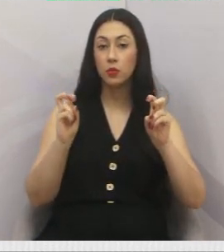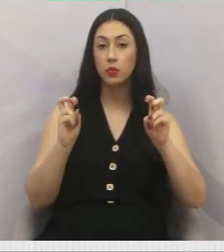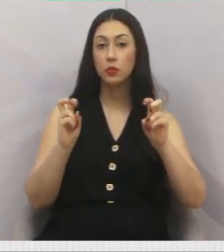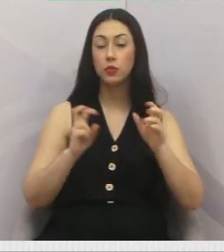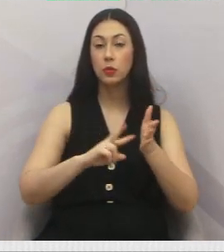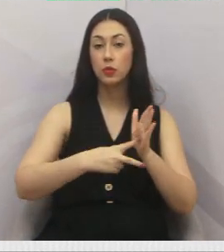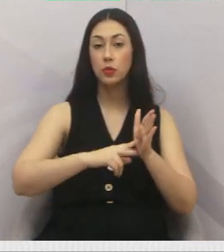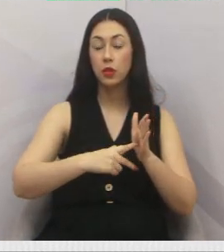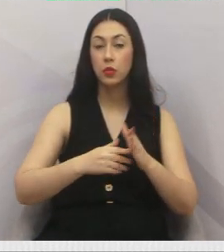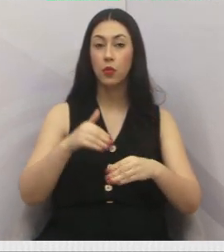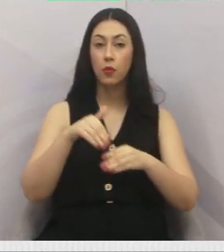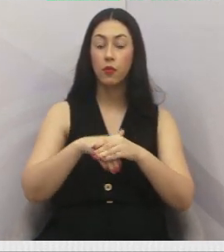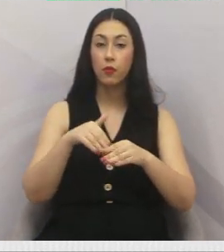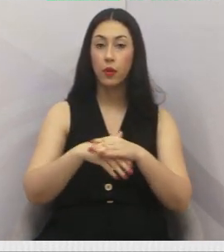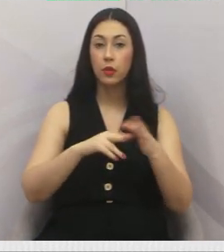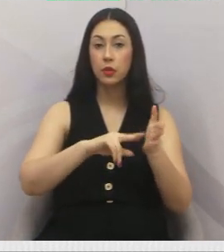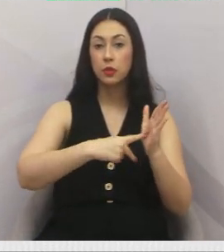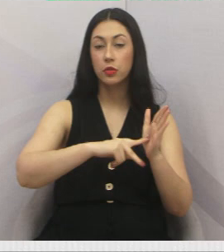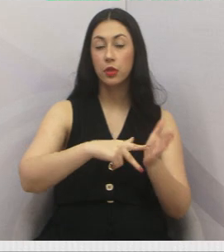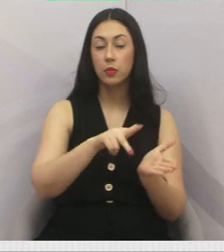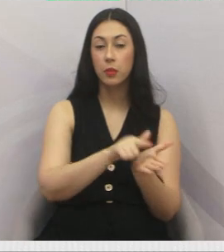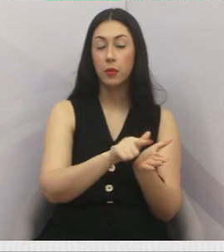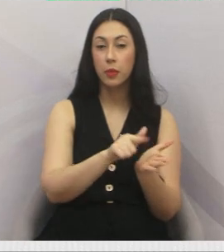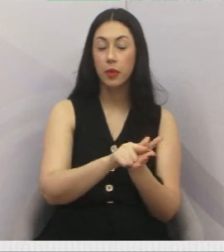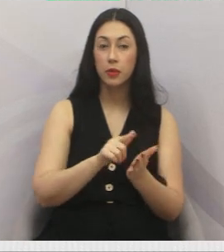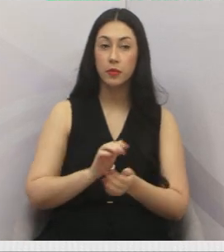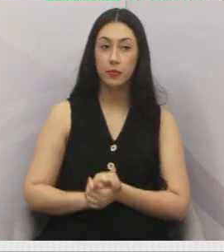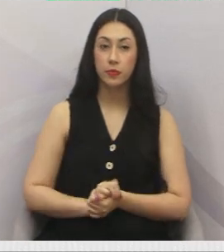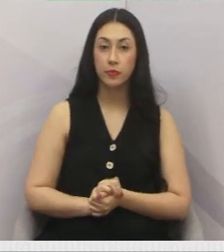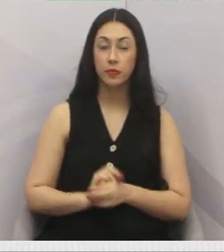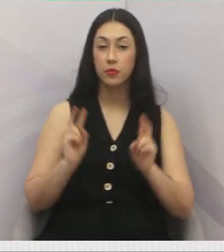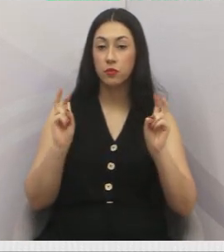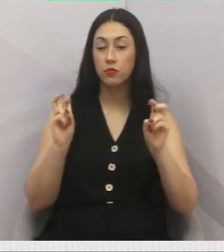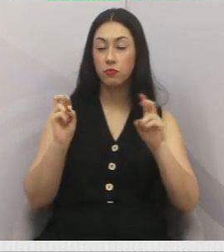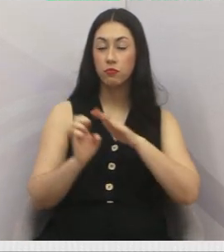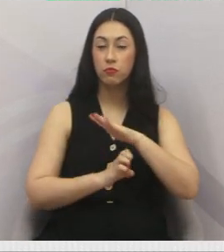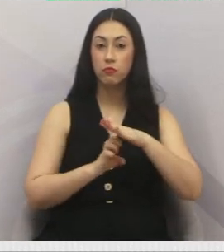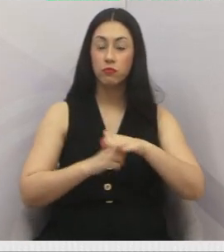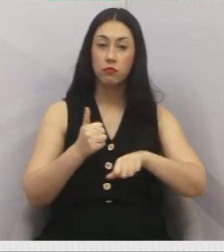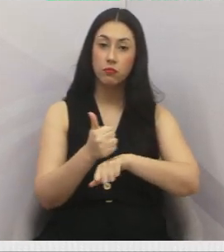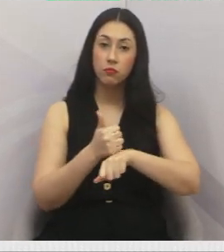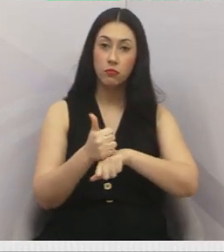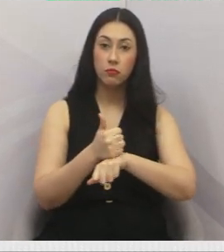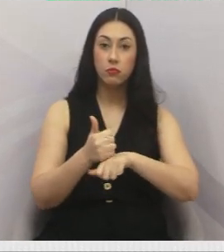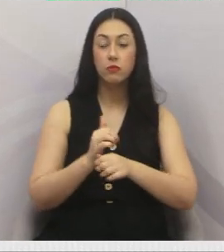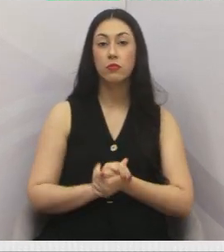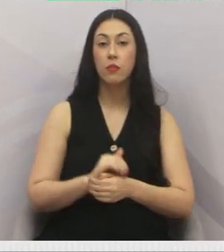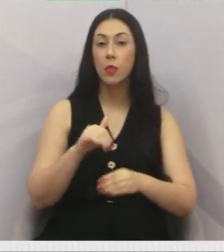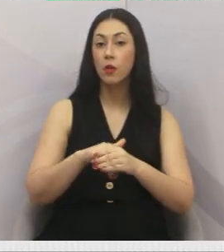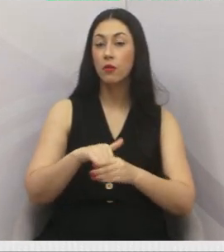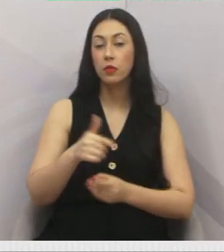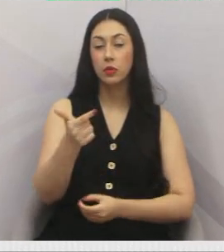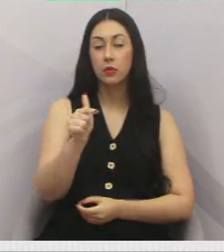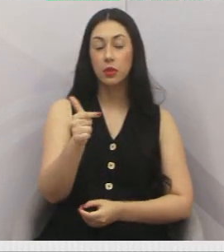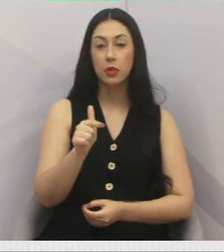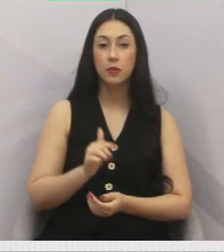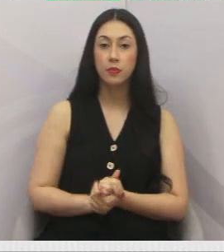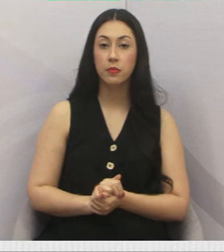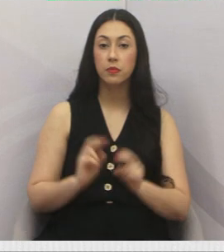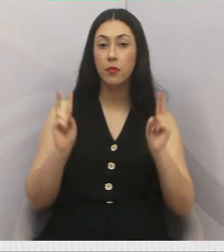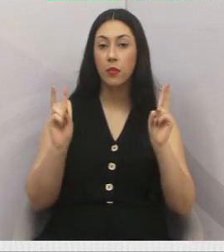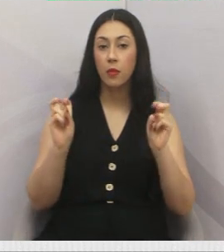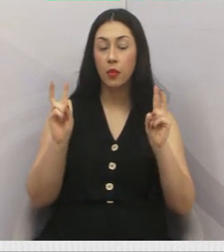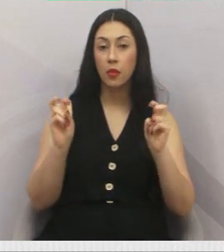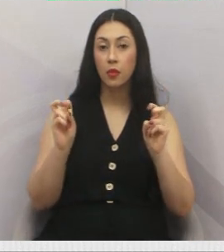Sindical, um voto Sindicato dos Papeleiros. Segmento Empresas e ou Entidades Profissionais, voto em branco.